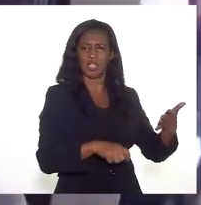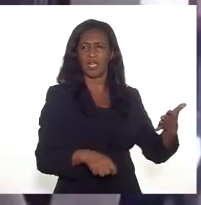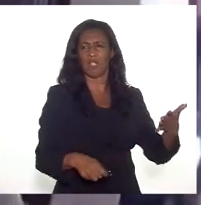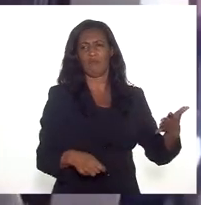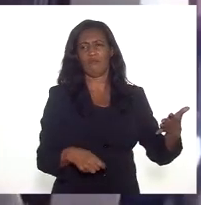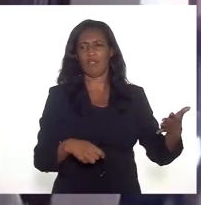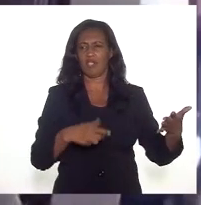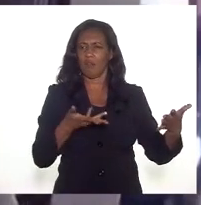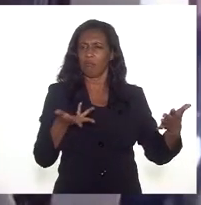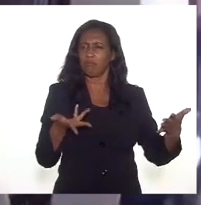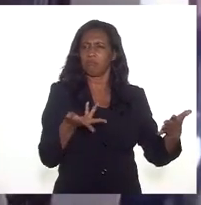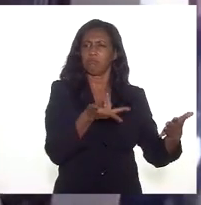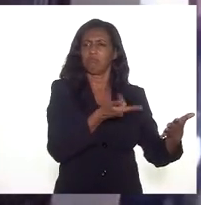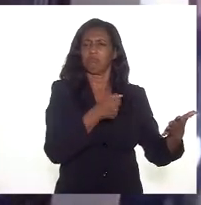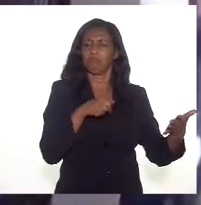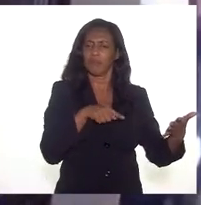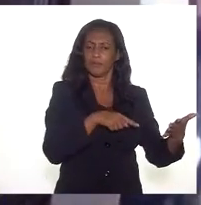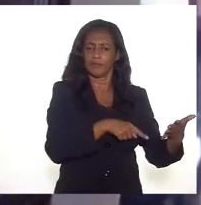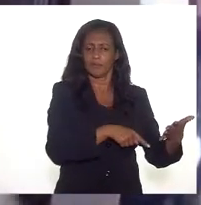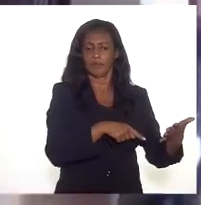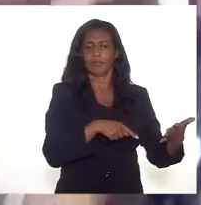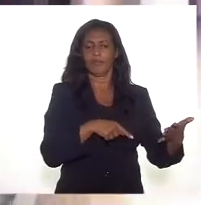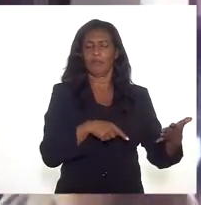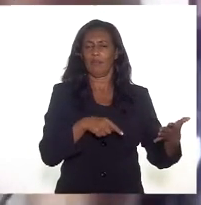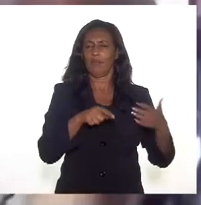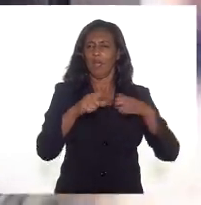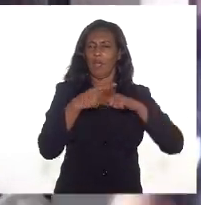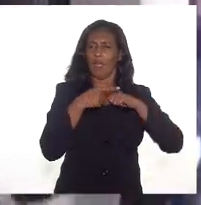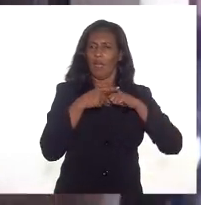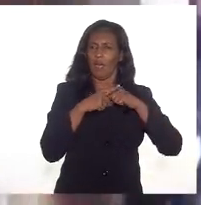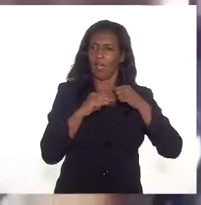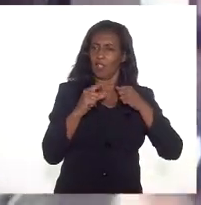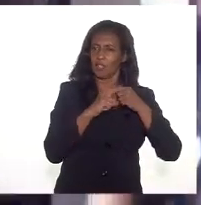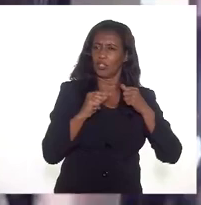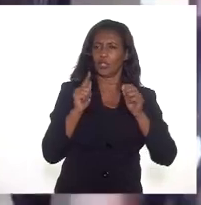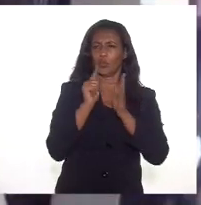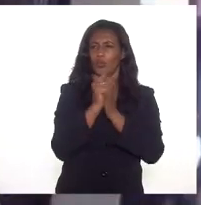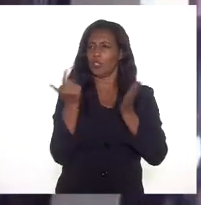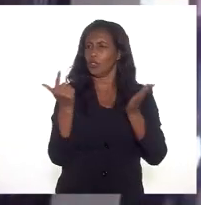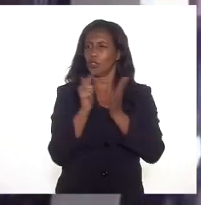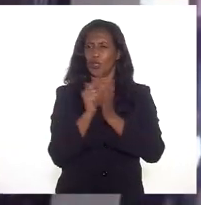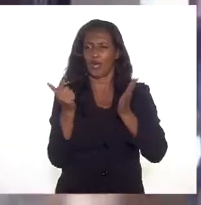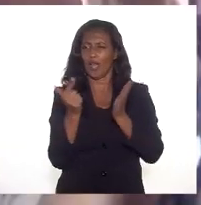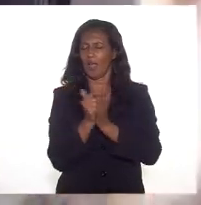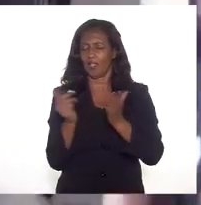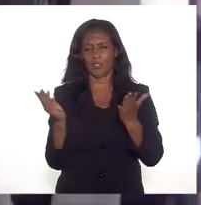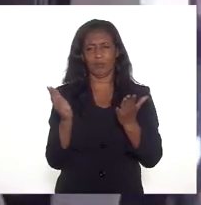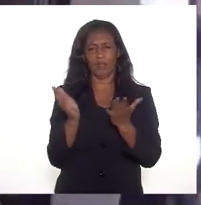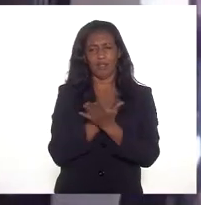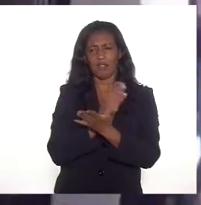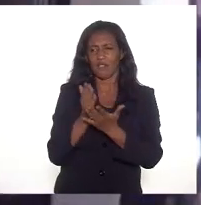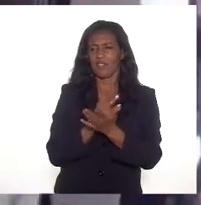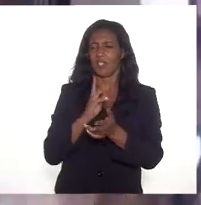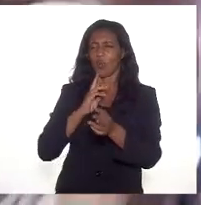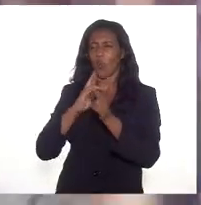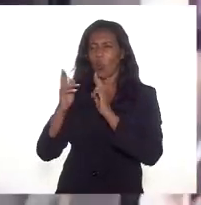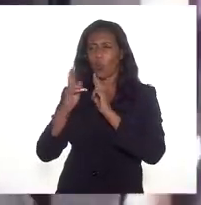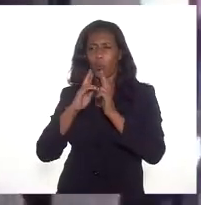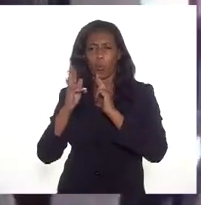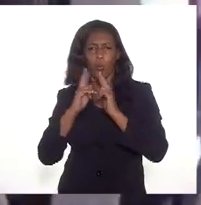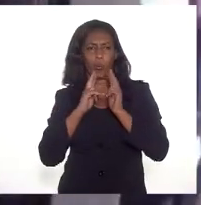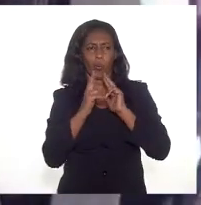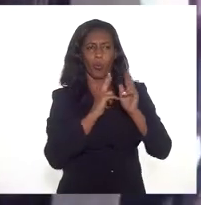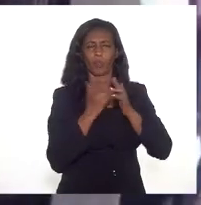certa periodicidade artigos para jornais, revistas, né? As suas entrevistas, as